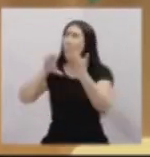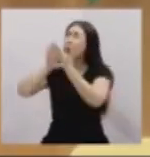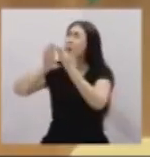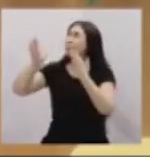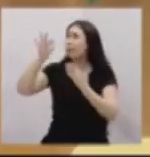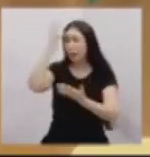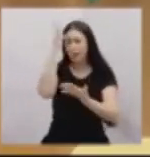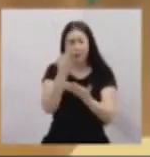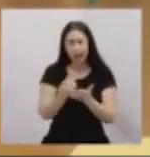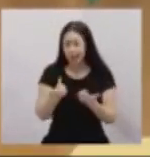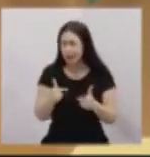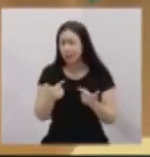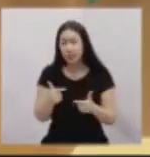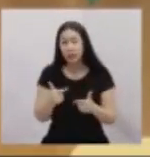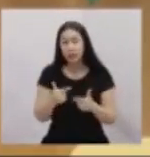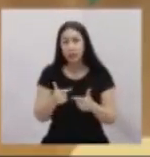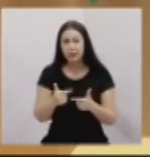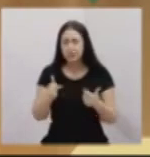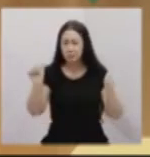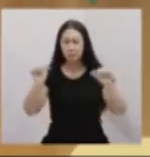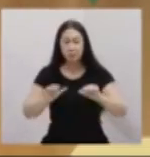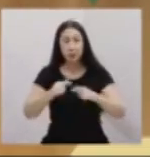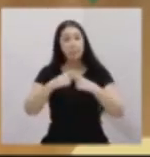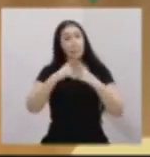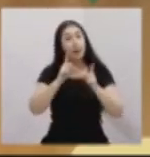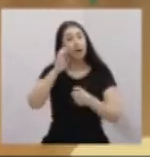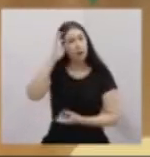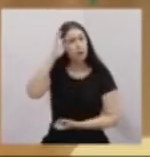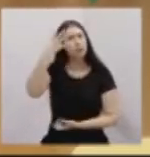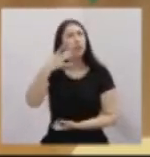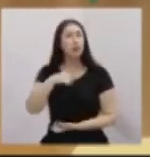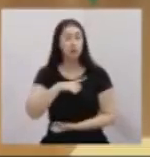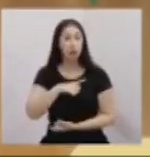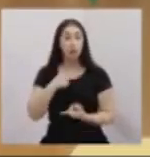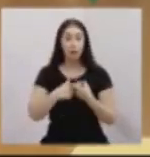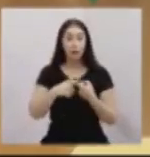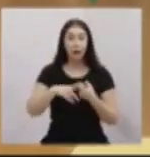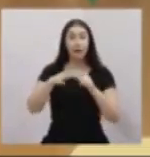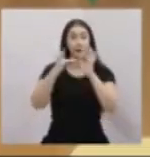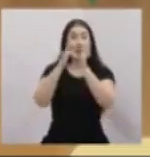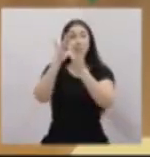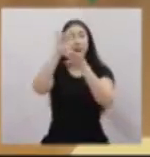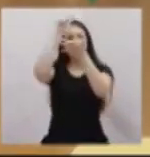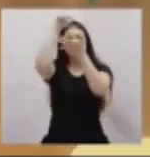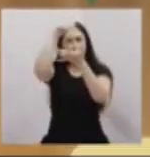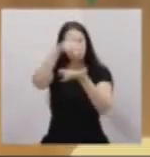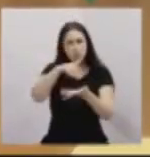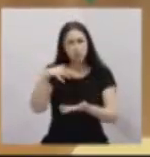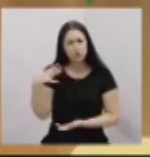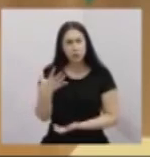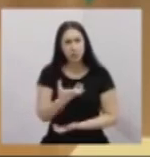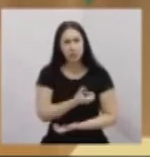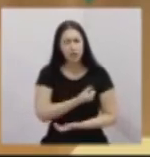fé em Deus. Ele desceu ao mundo para religar o homem a Deus.